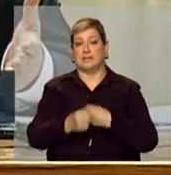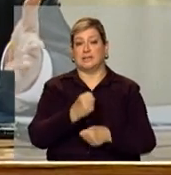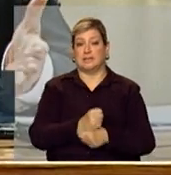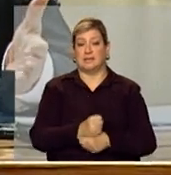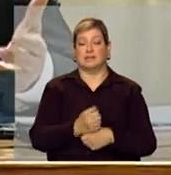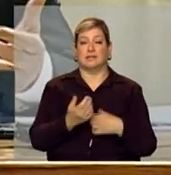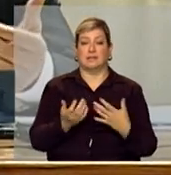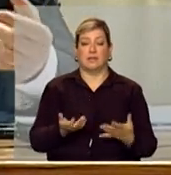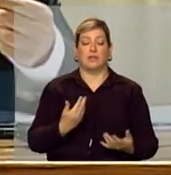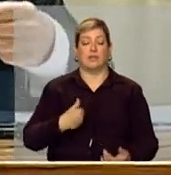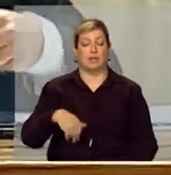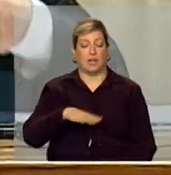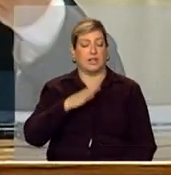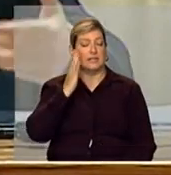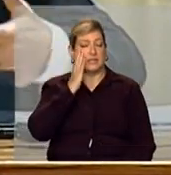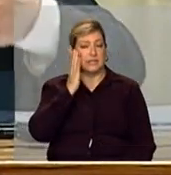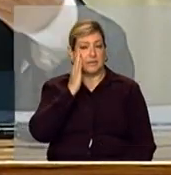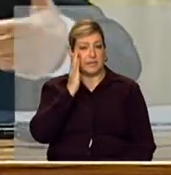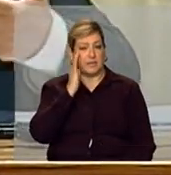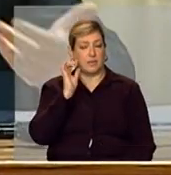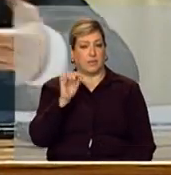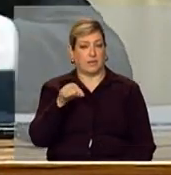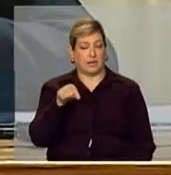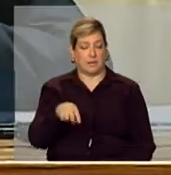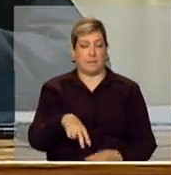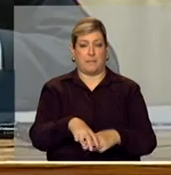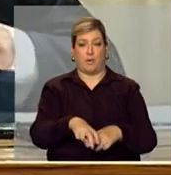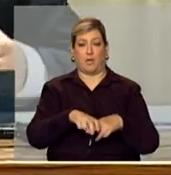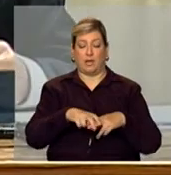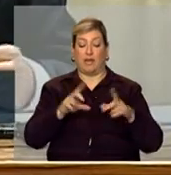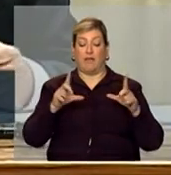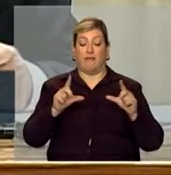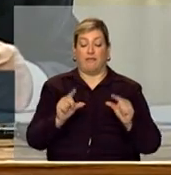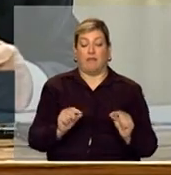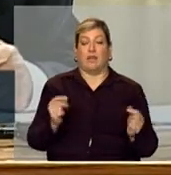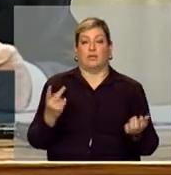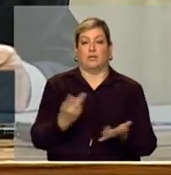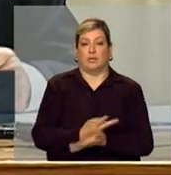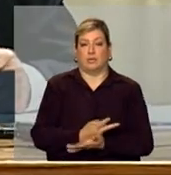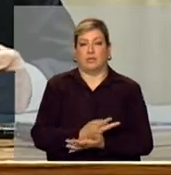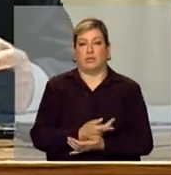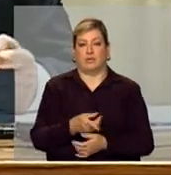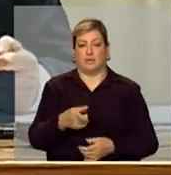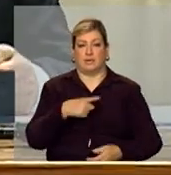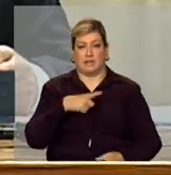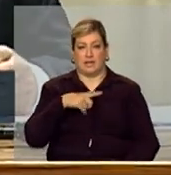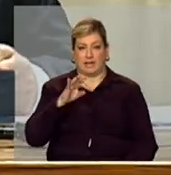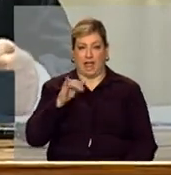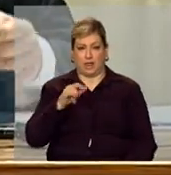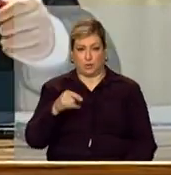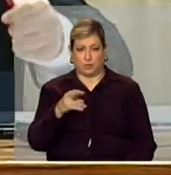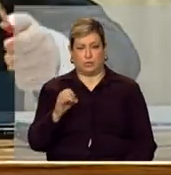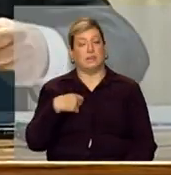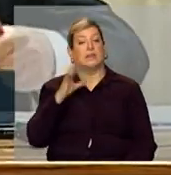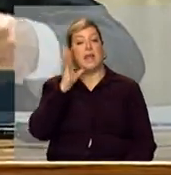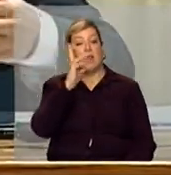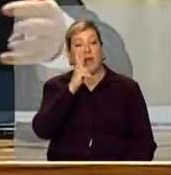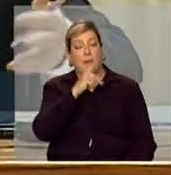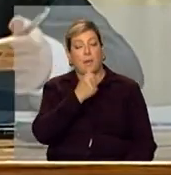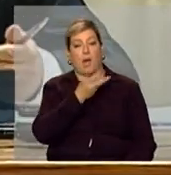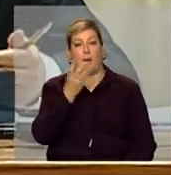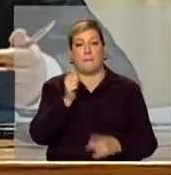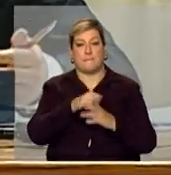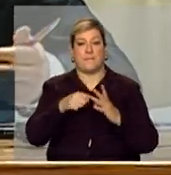sabemos que a o efeito da redução da taxa de juros demora alguns meses para acontecer né Então